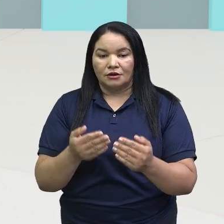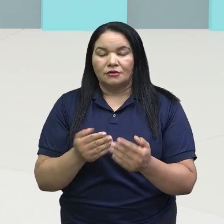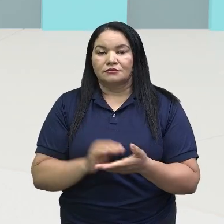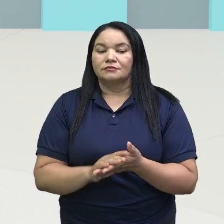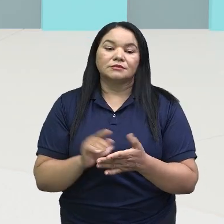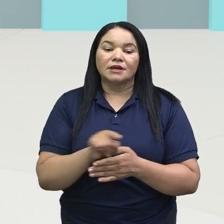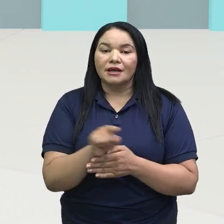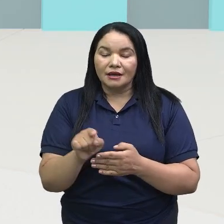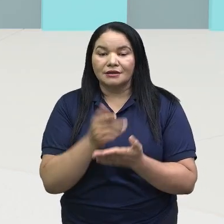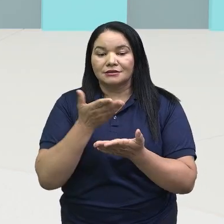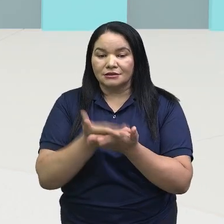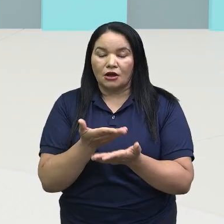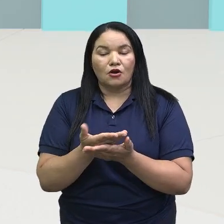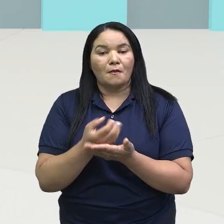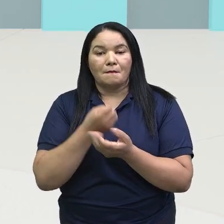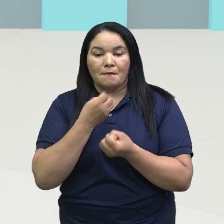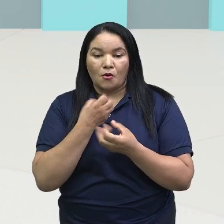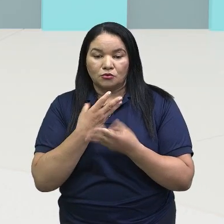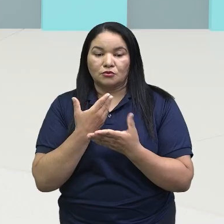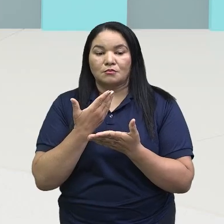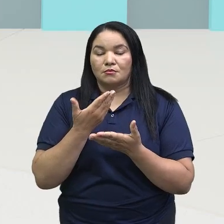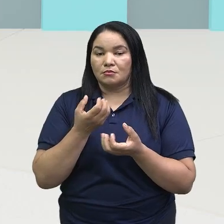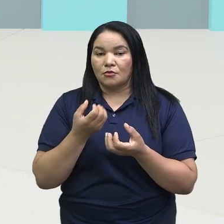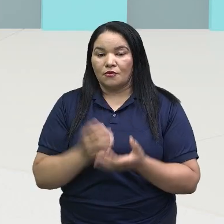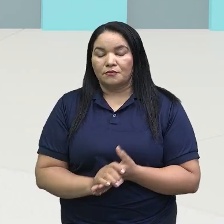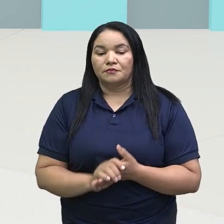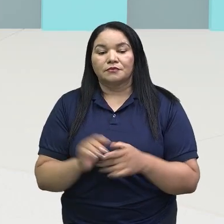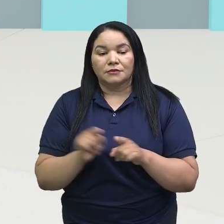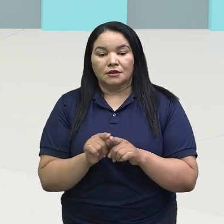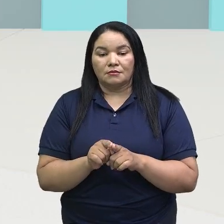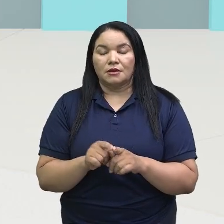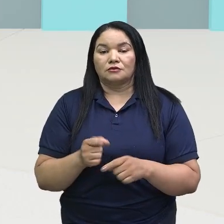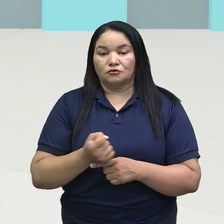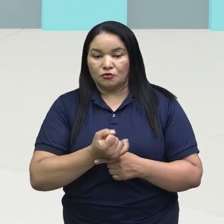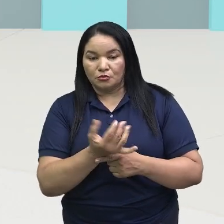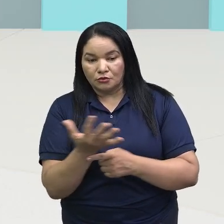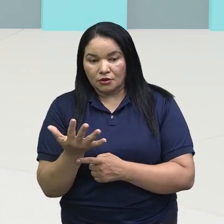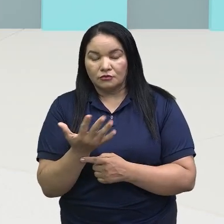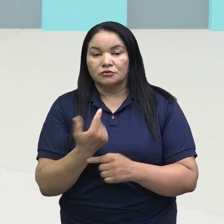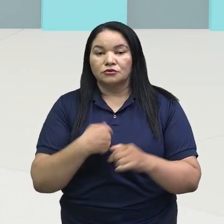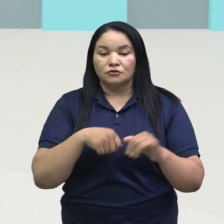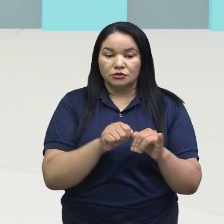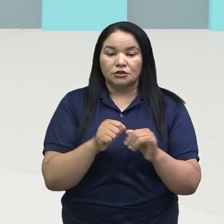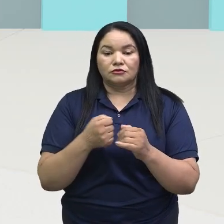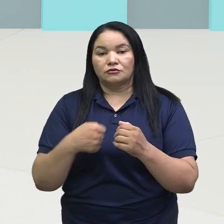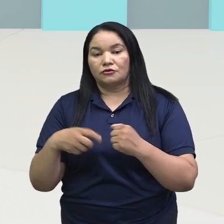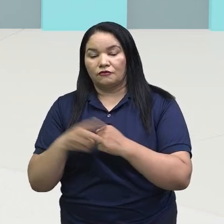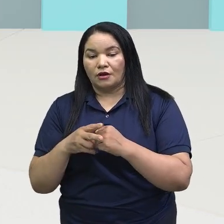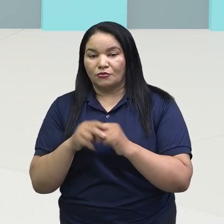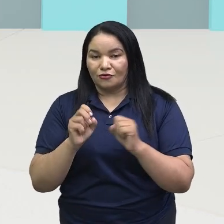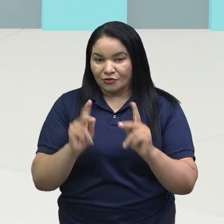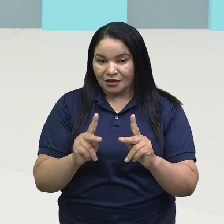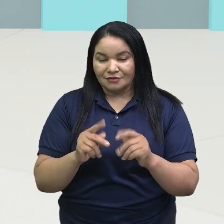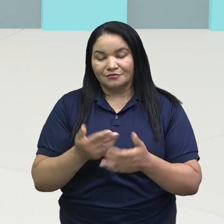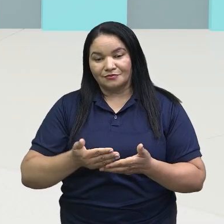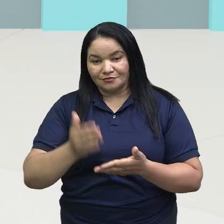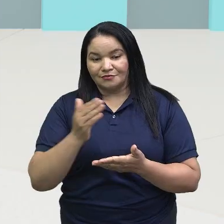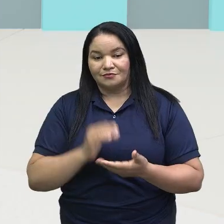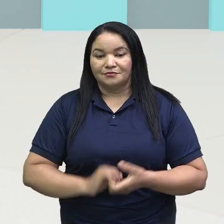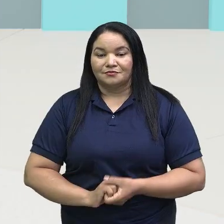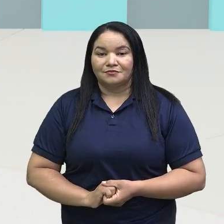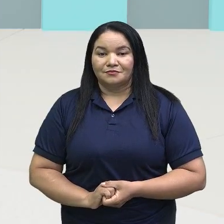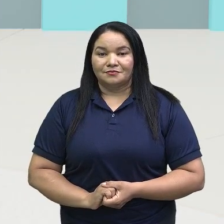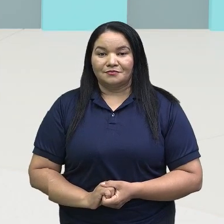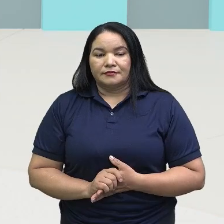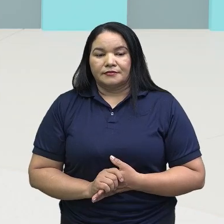aulas, elas são muito boas, né? Plural, e no plural o sujeito, plural o verbo. Ok? Vamos